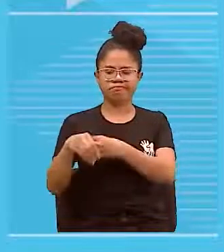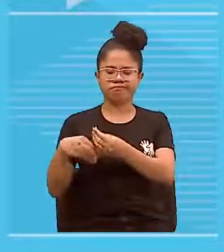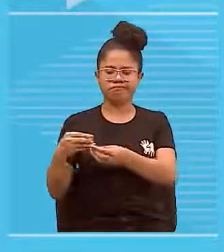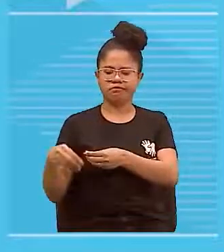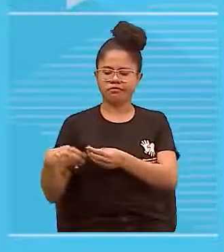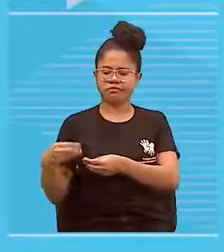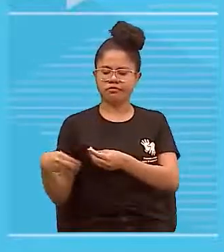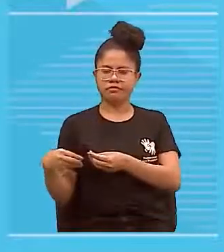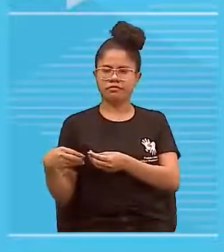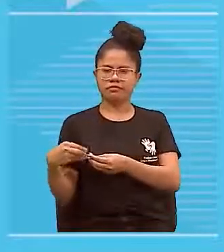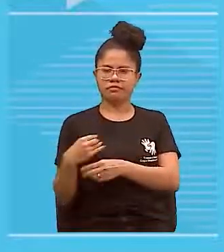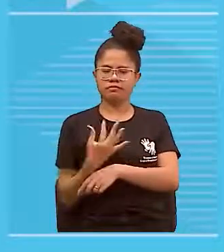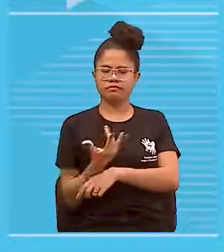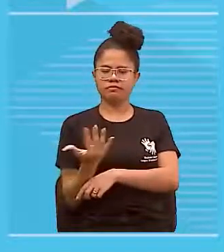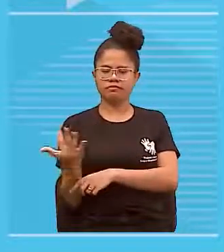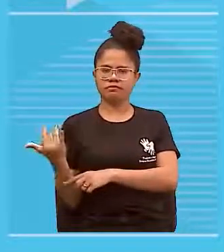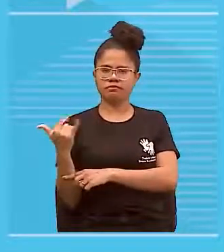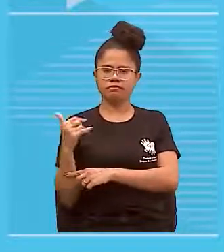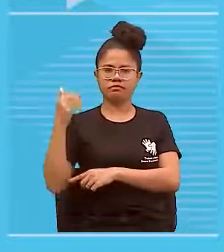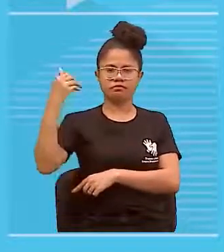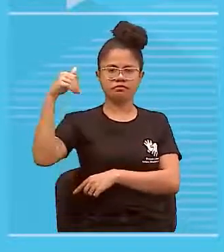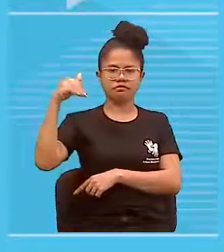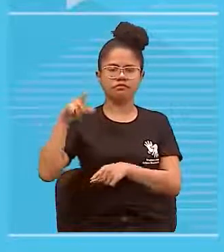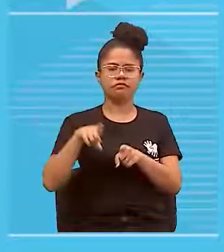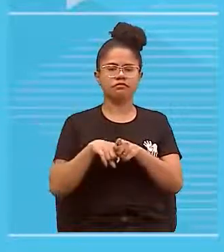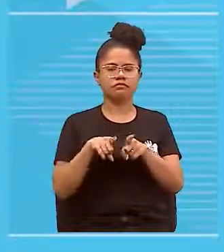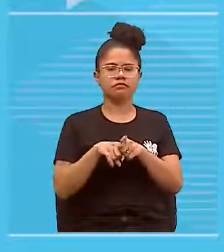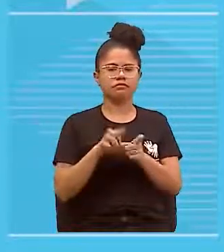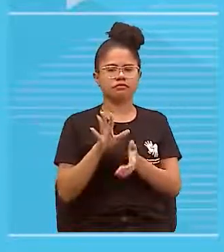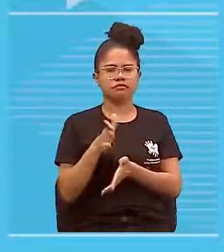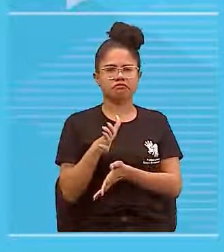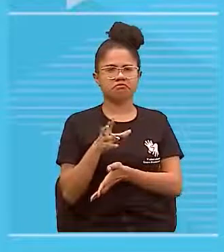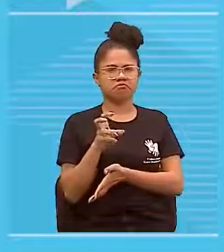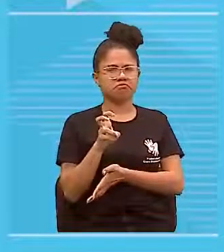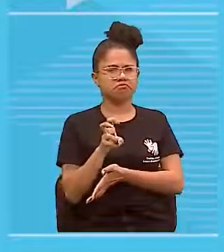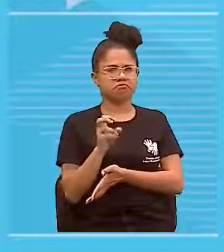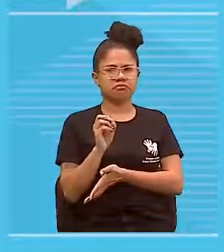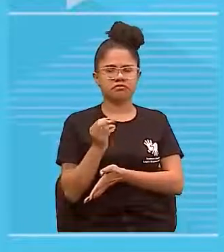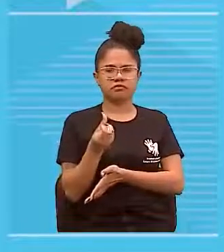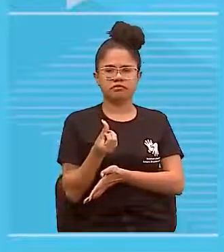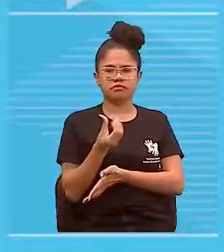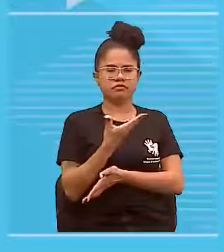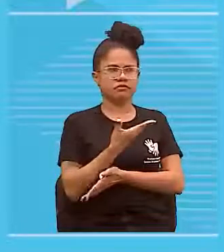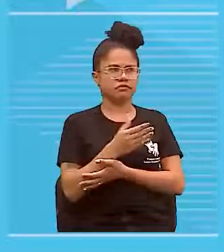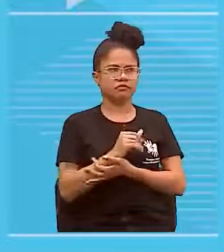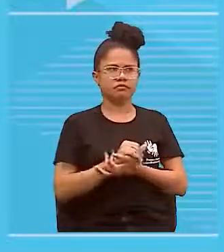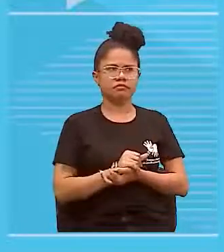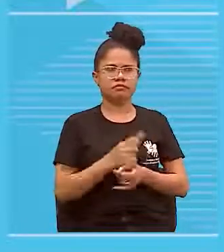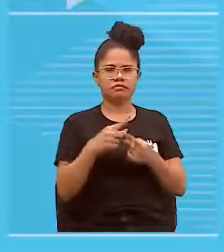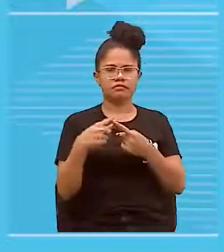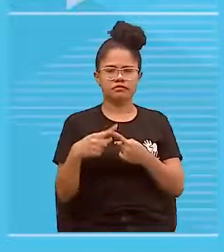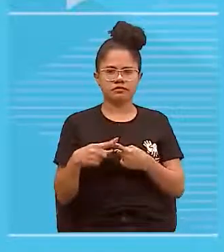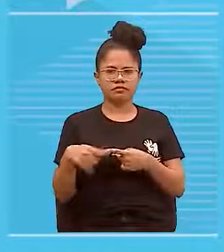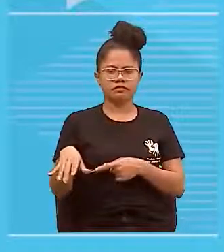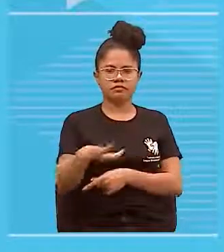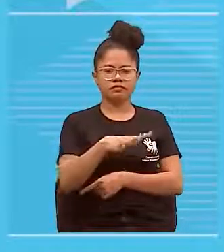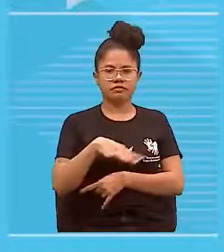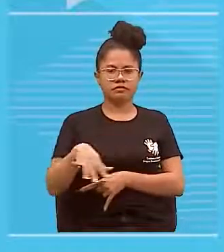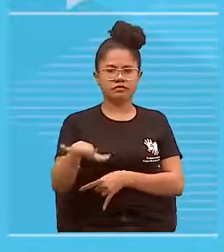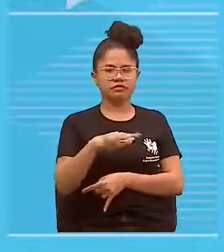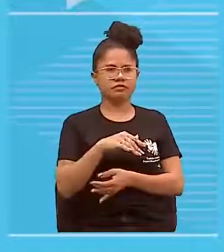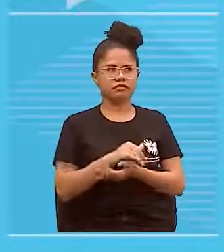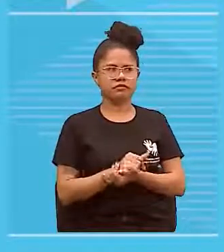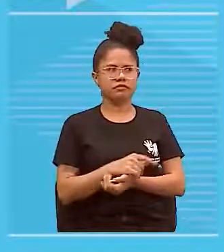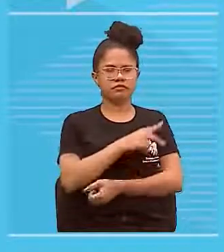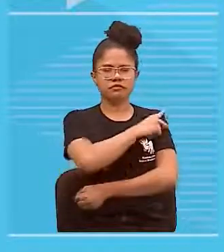baixo outro tipo de mata. O Maranhão também tem bem uns cinco, né? Umas cinco fisionomias no Maranhão. No Piauí a gente não tem